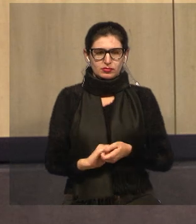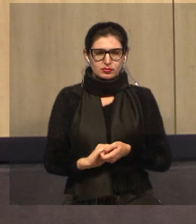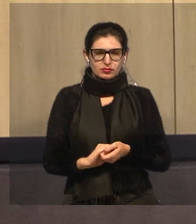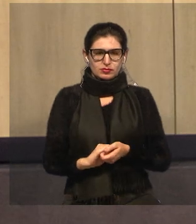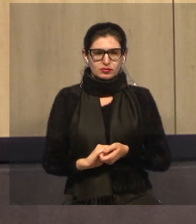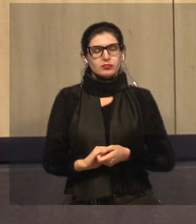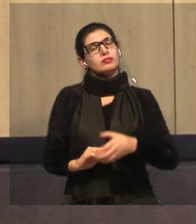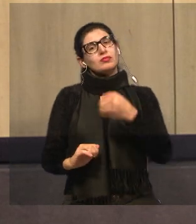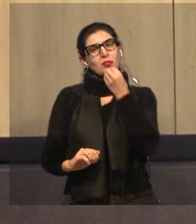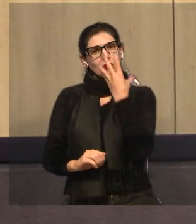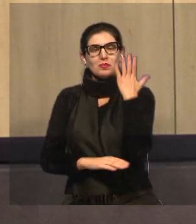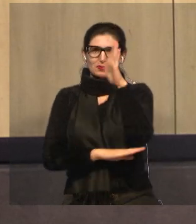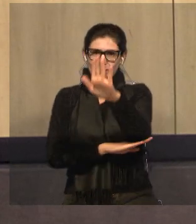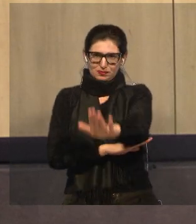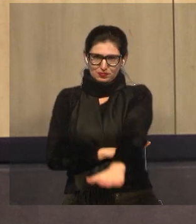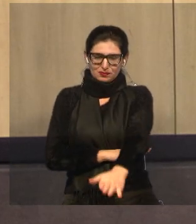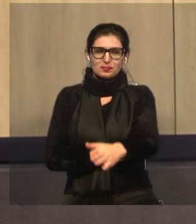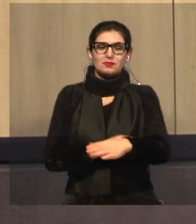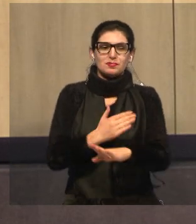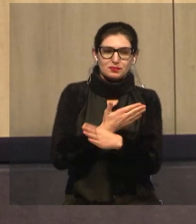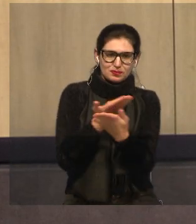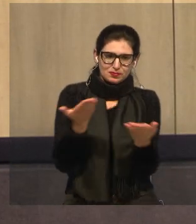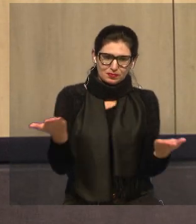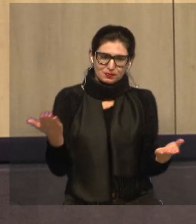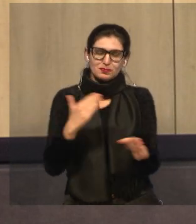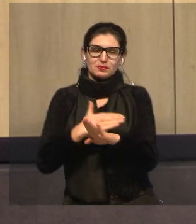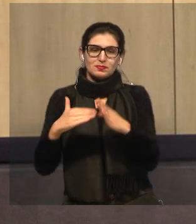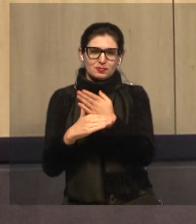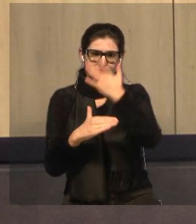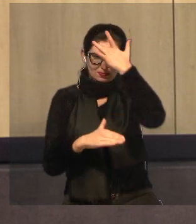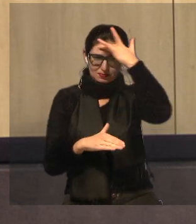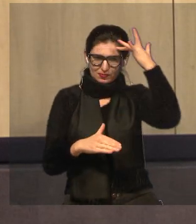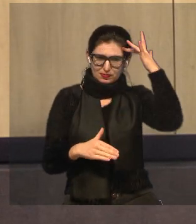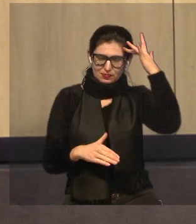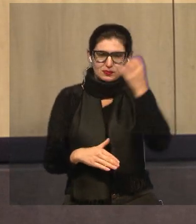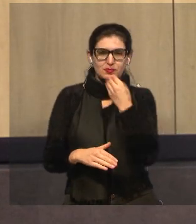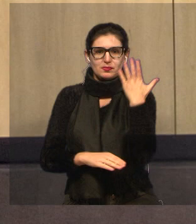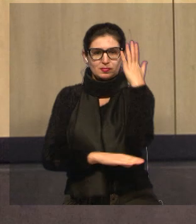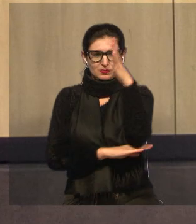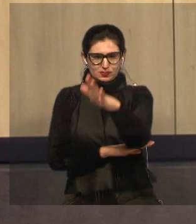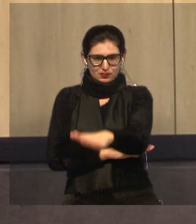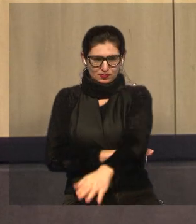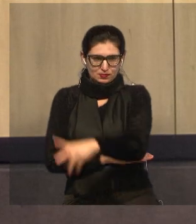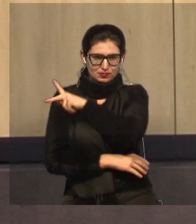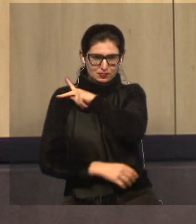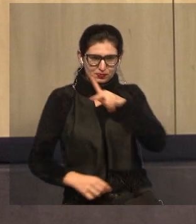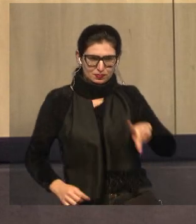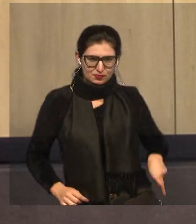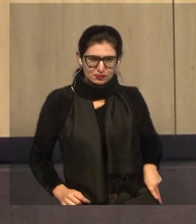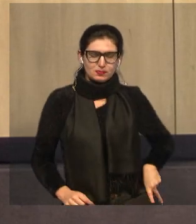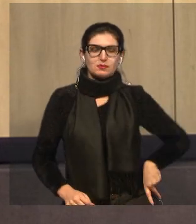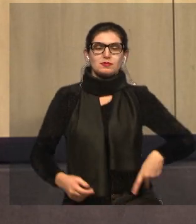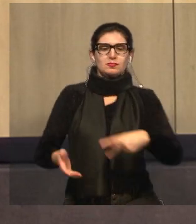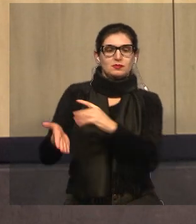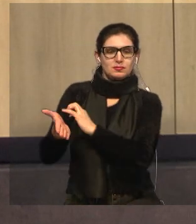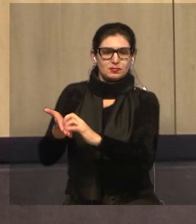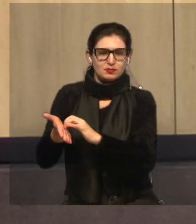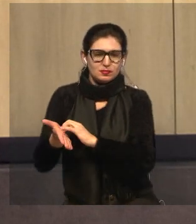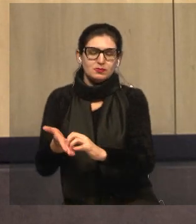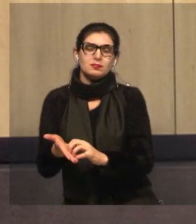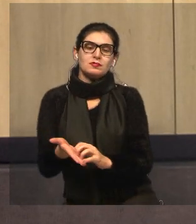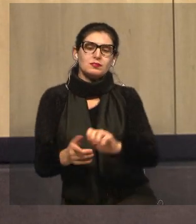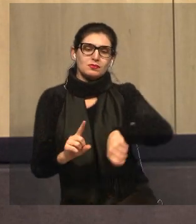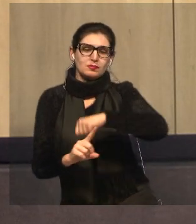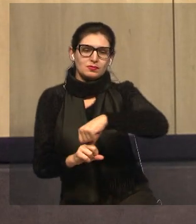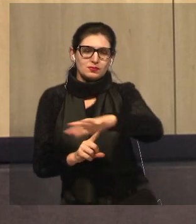Boa tarde a todos. Boa tarde à presidente da Câmara, à secretária de Assistência